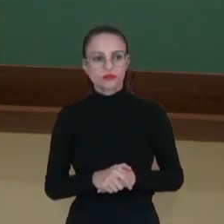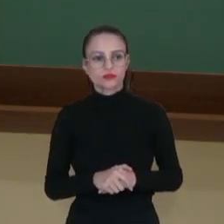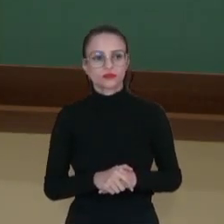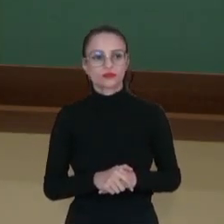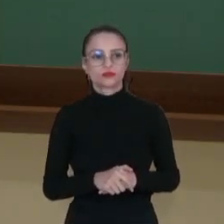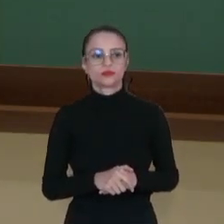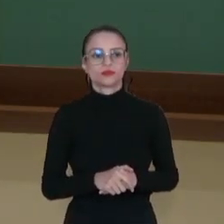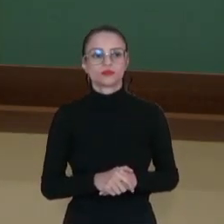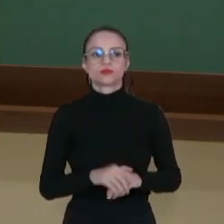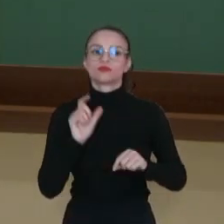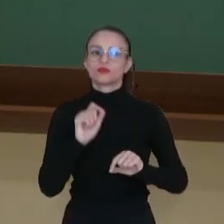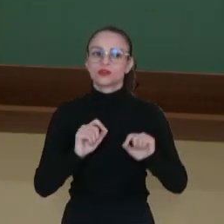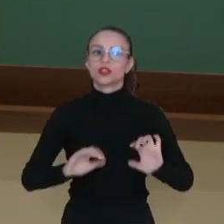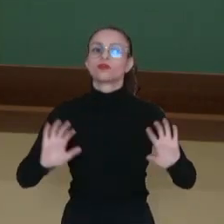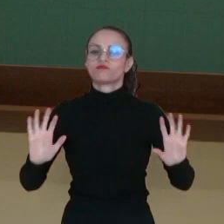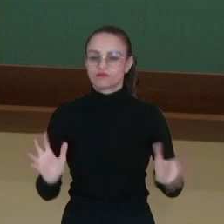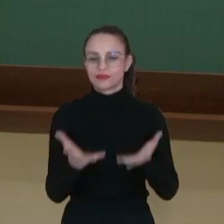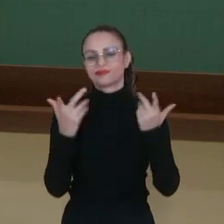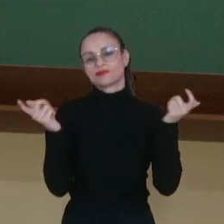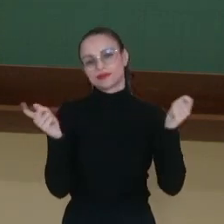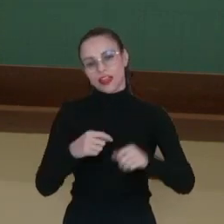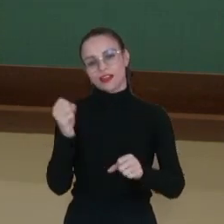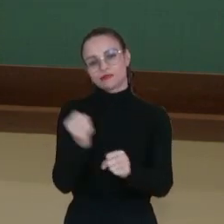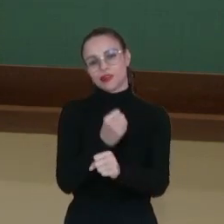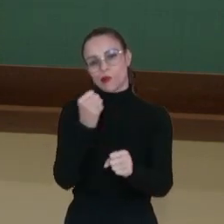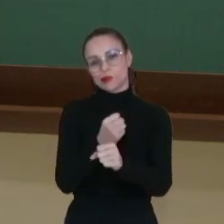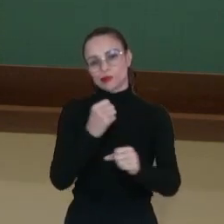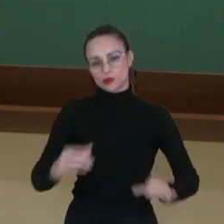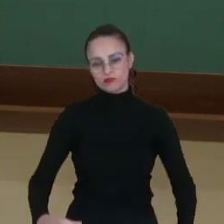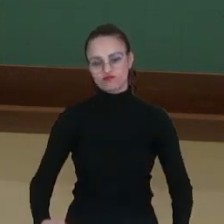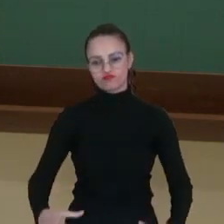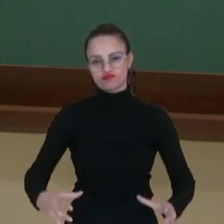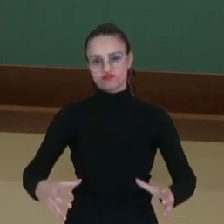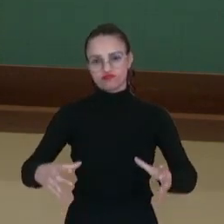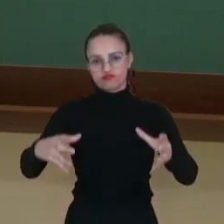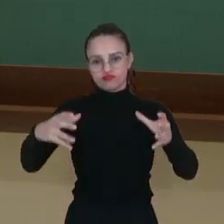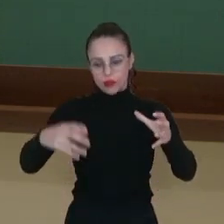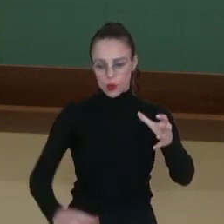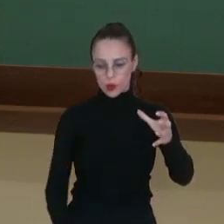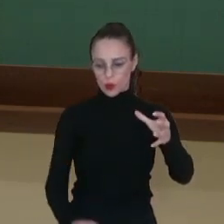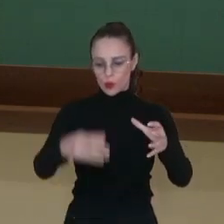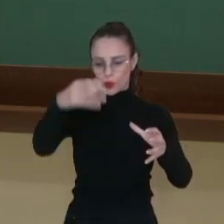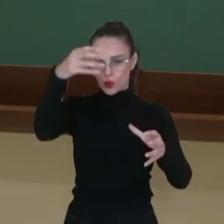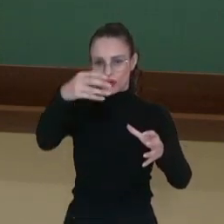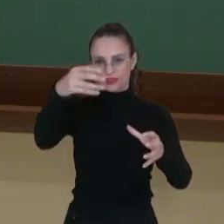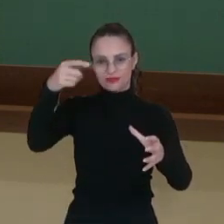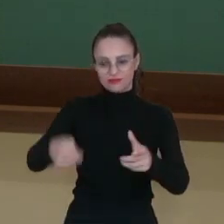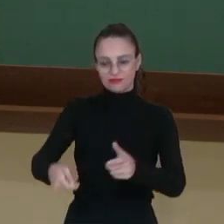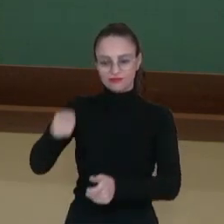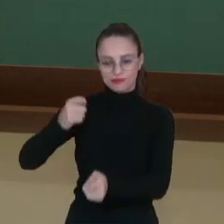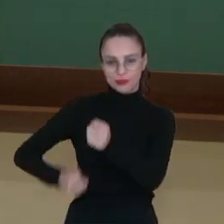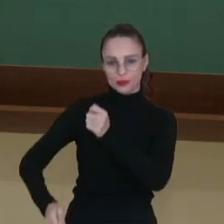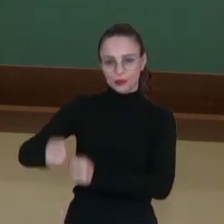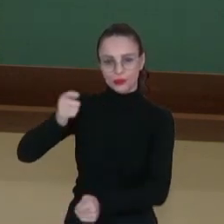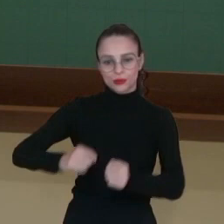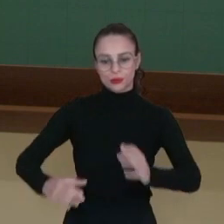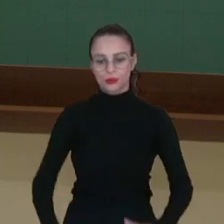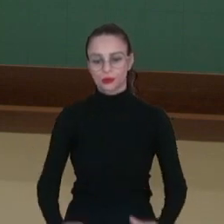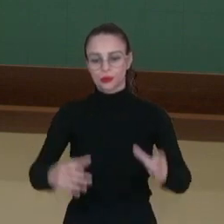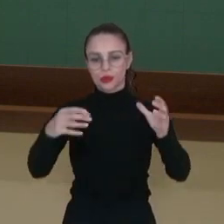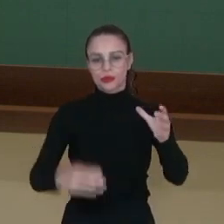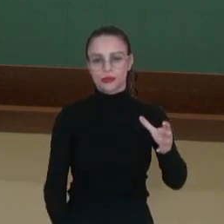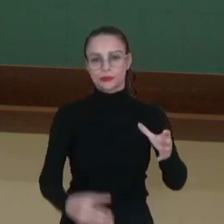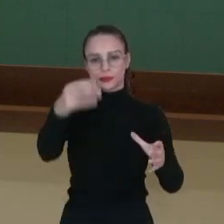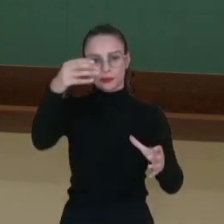água, o que promove a construção de poços artesianos. Se tem água no subsolo, é possível fazer os poços para